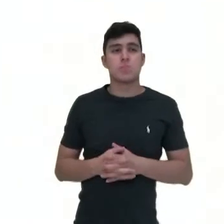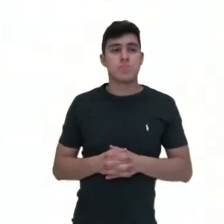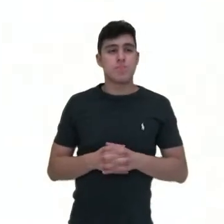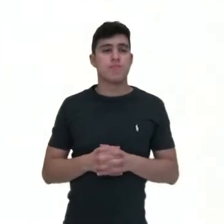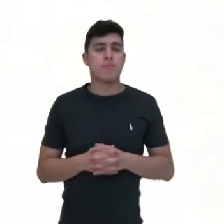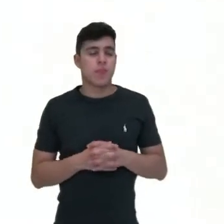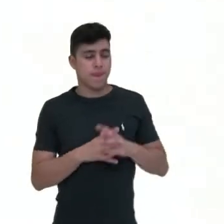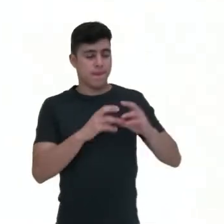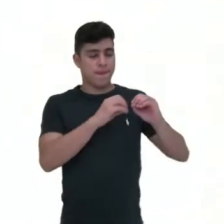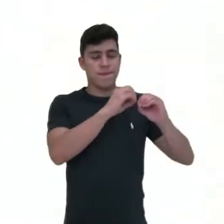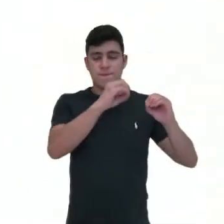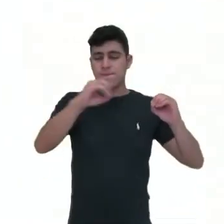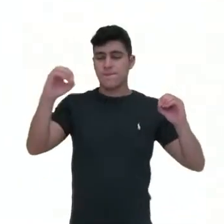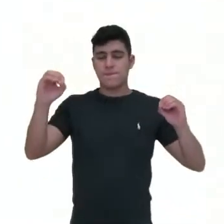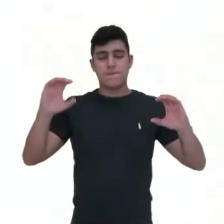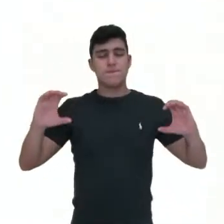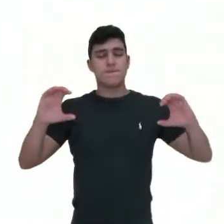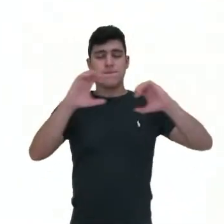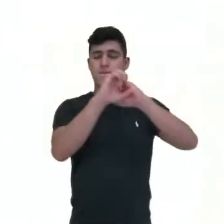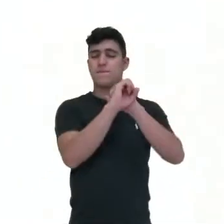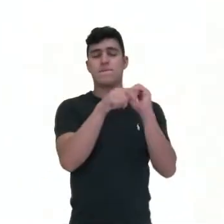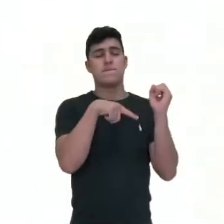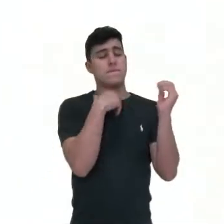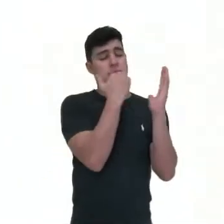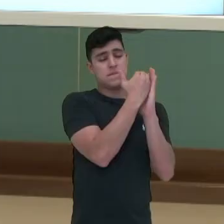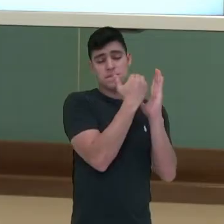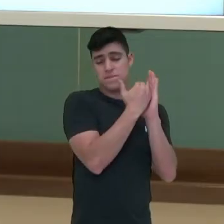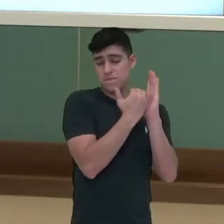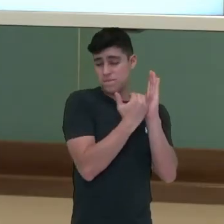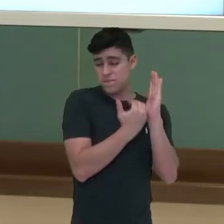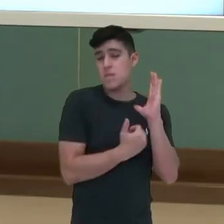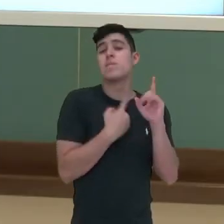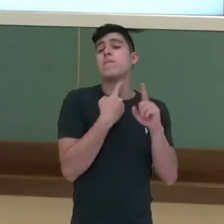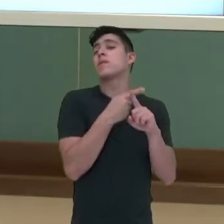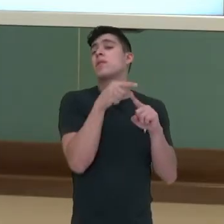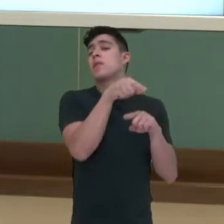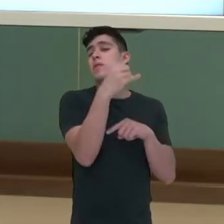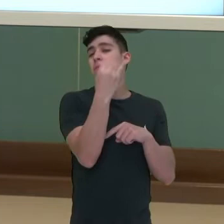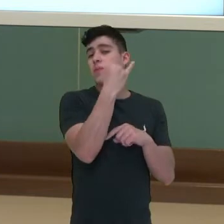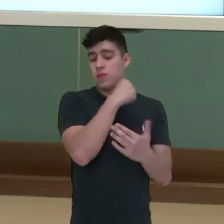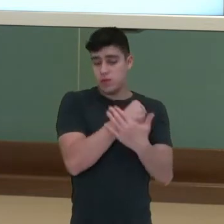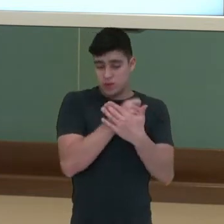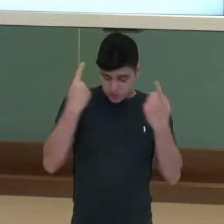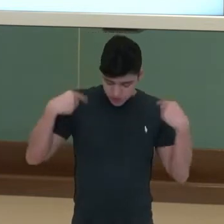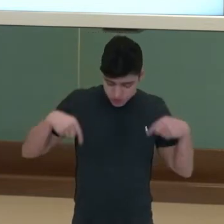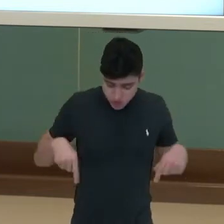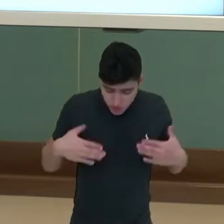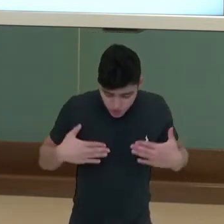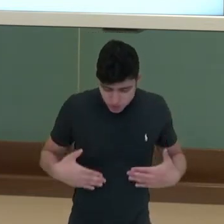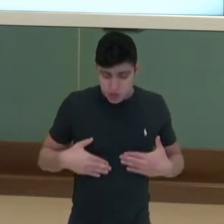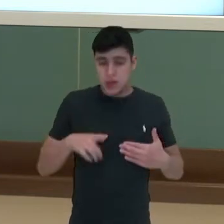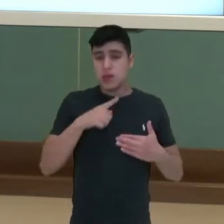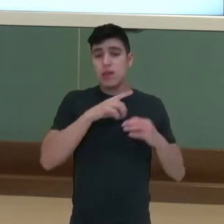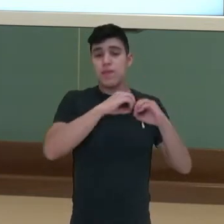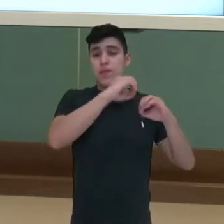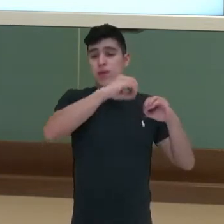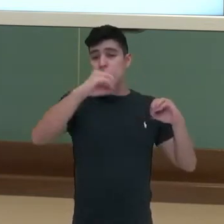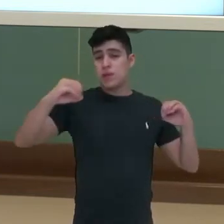As proteínas apresentam uma extensa lista de funções no nosso organismo. Por exemplo, nós temos proteínas que